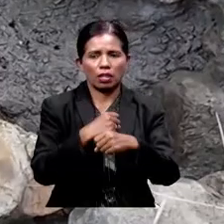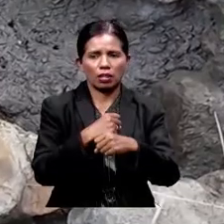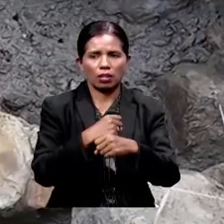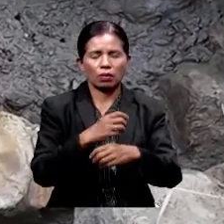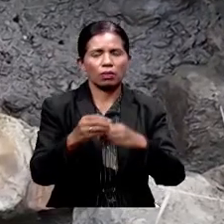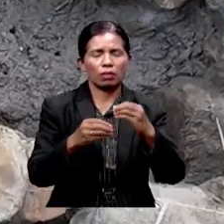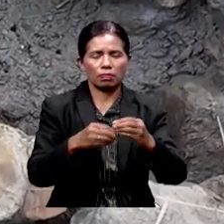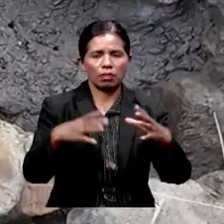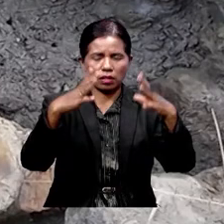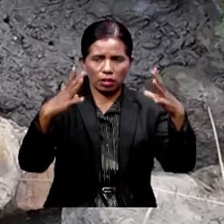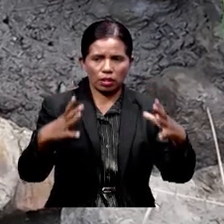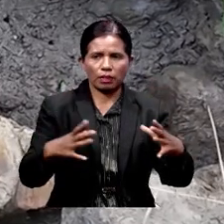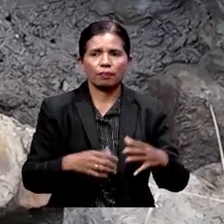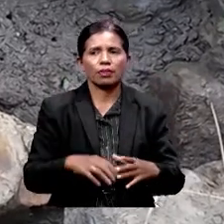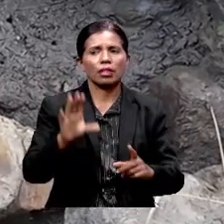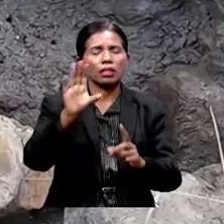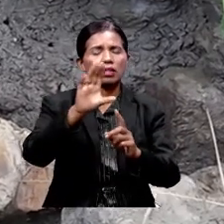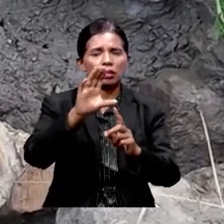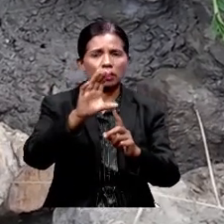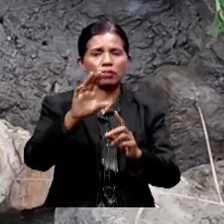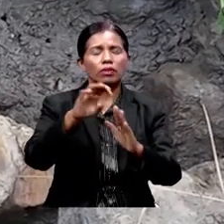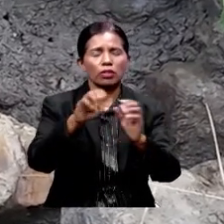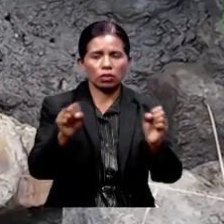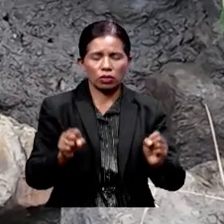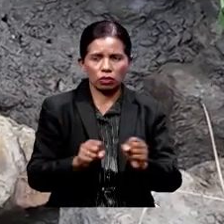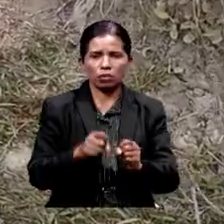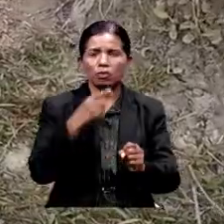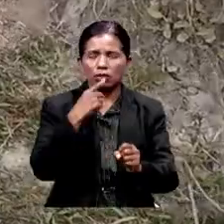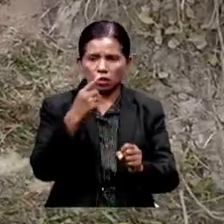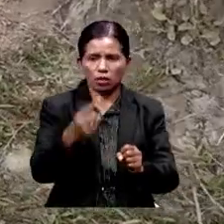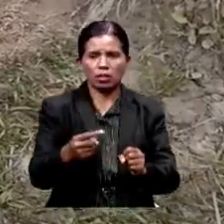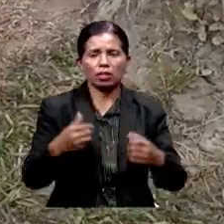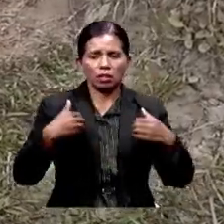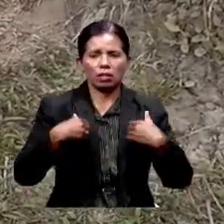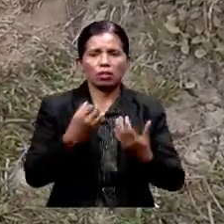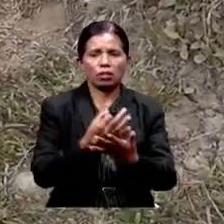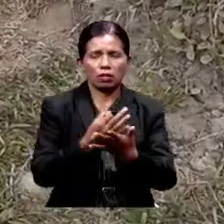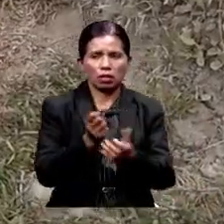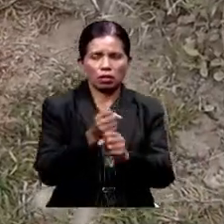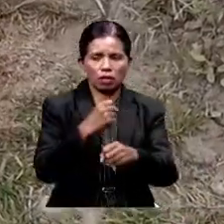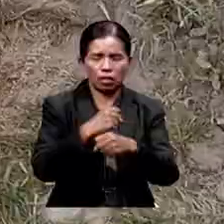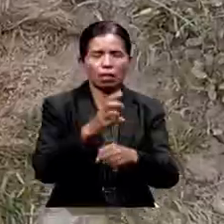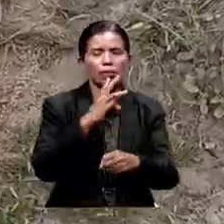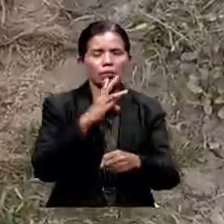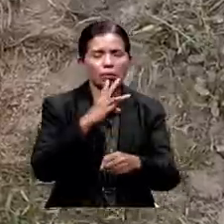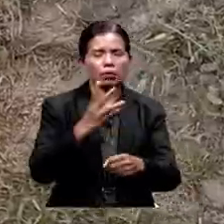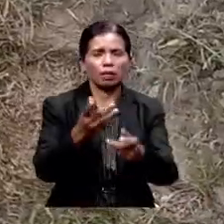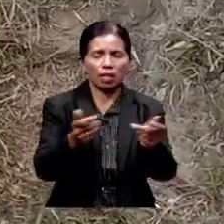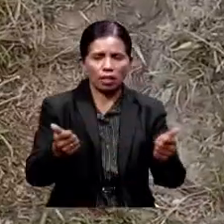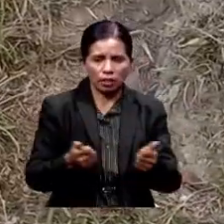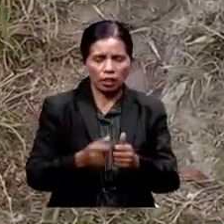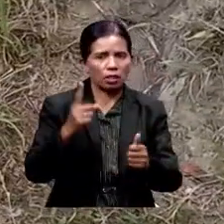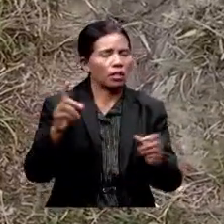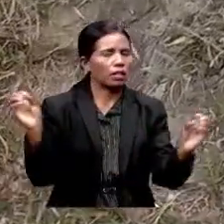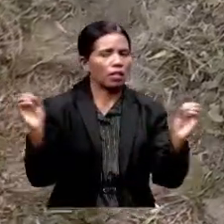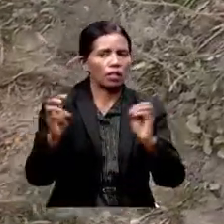Tanque. Se fisuku bagia Hermenezil do Simena Chateten e o orçamento a tu canaliza bem mocho baldia refere, mas bem lá